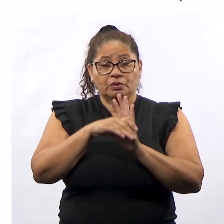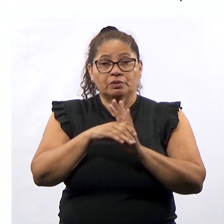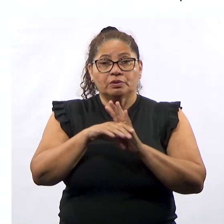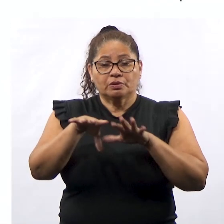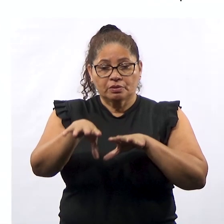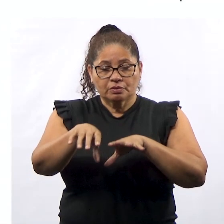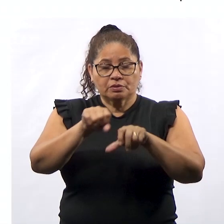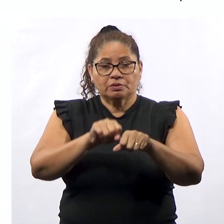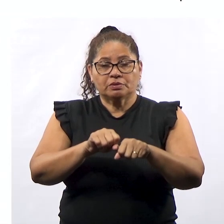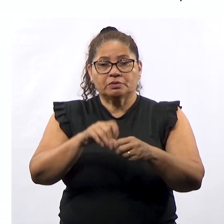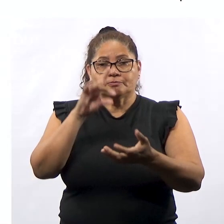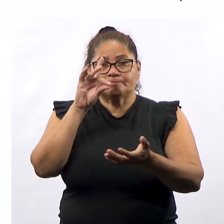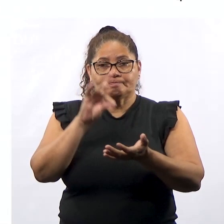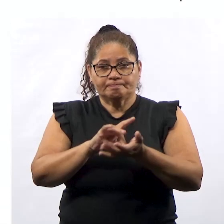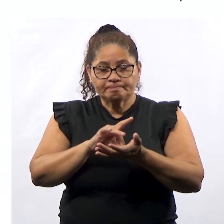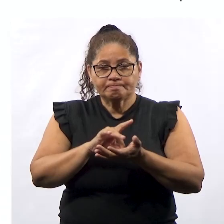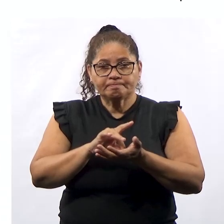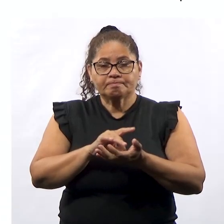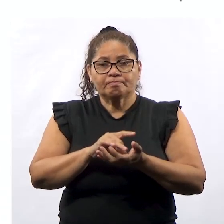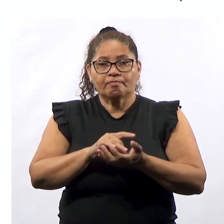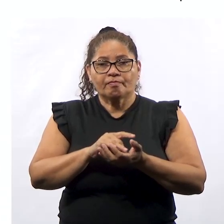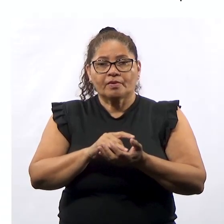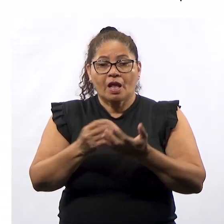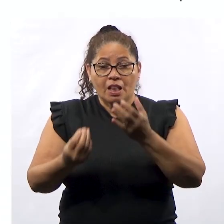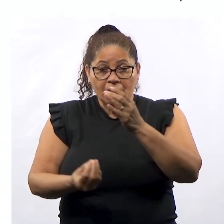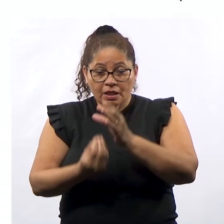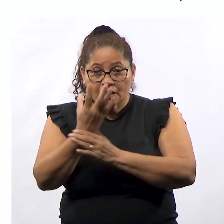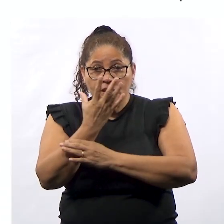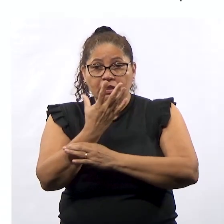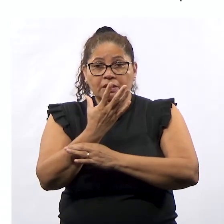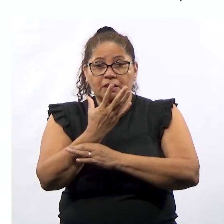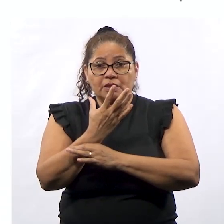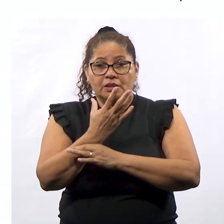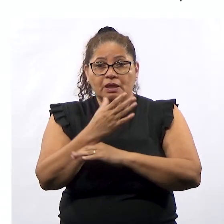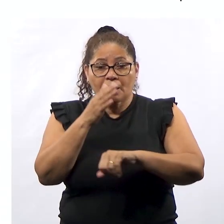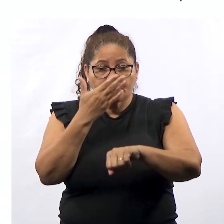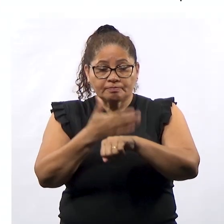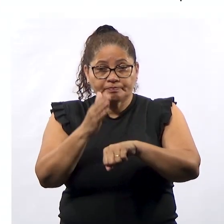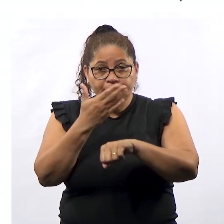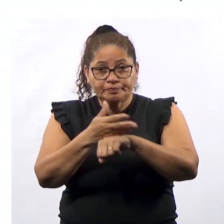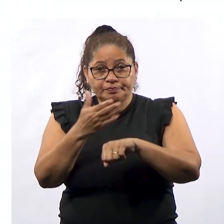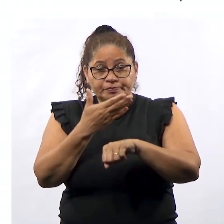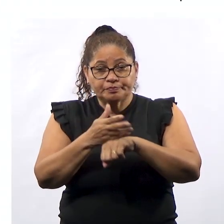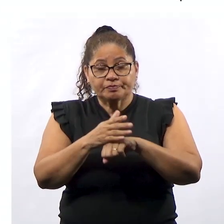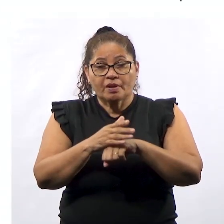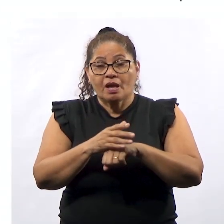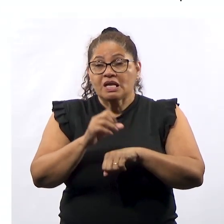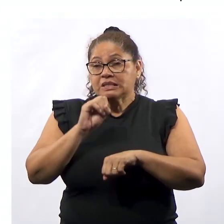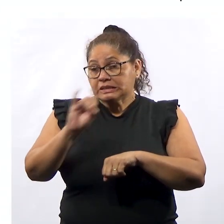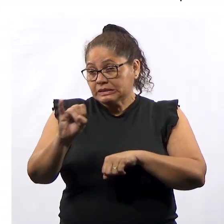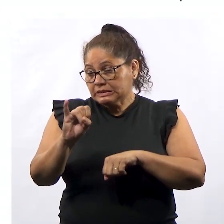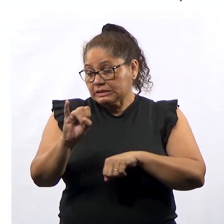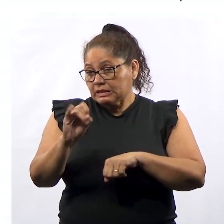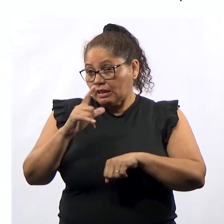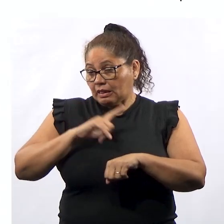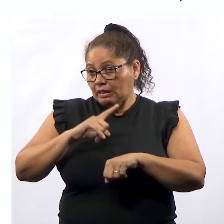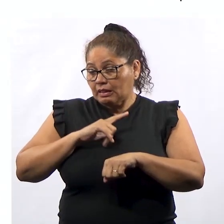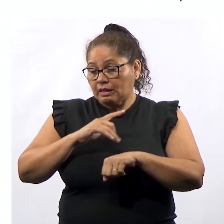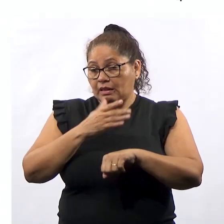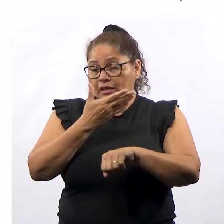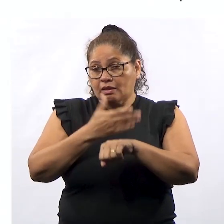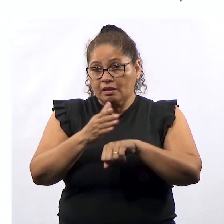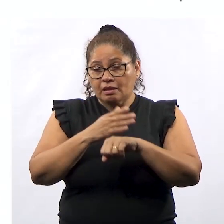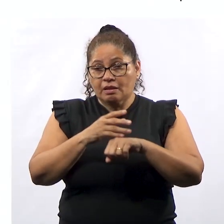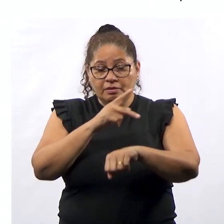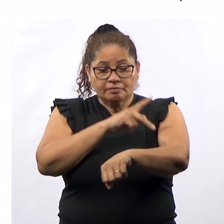formador de realidades e ele também é criado por meio de práticas. Se nós temos práticas